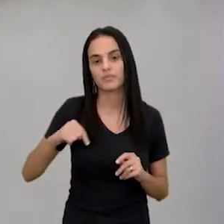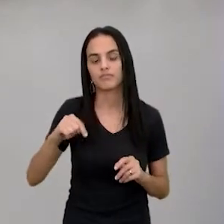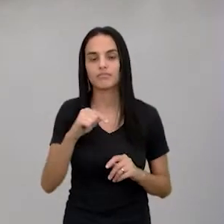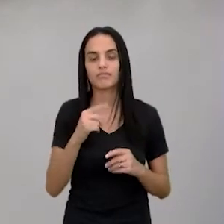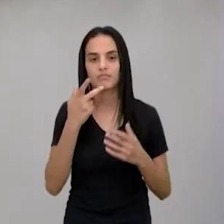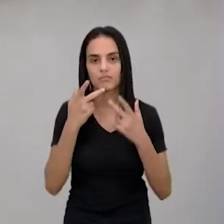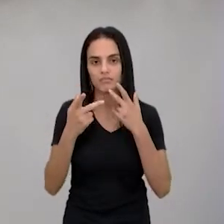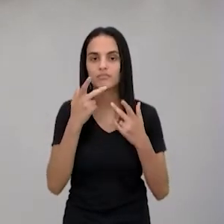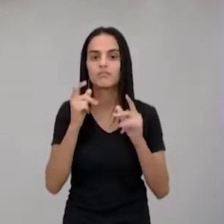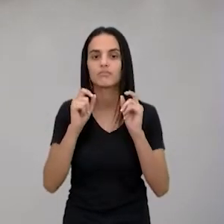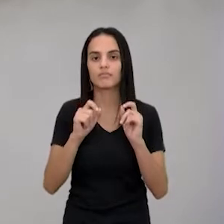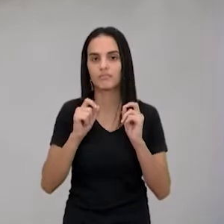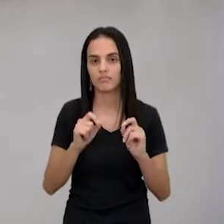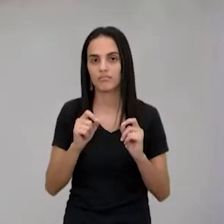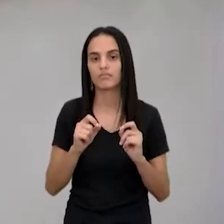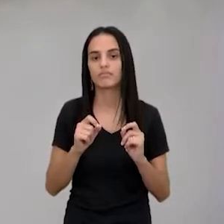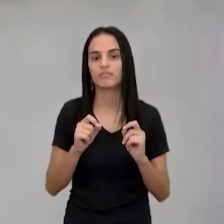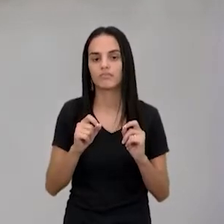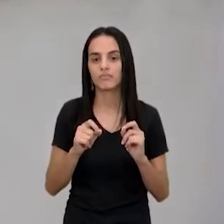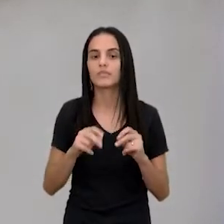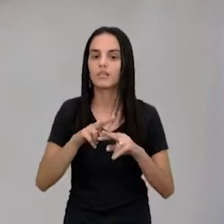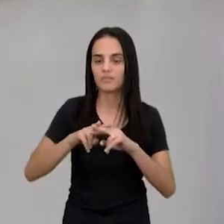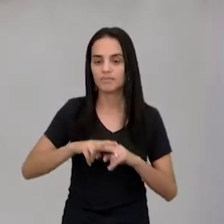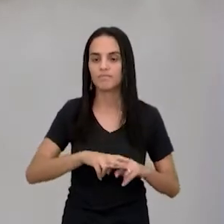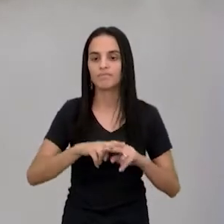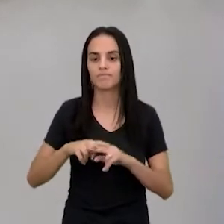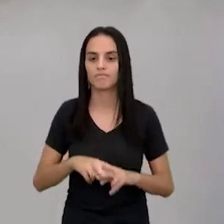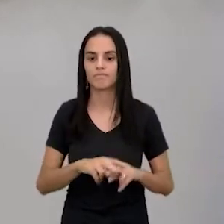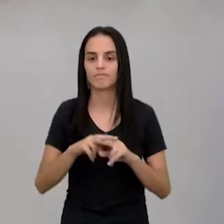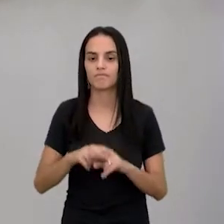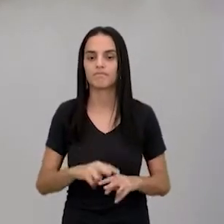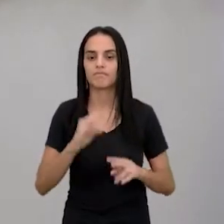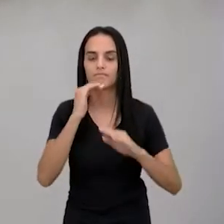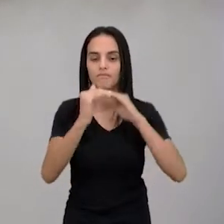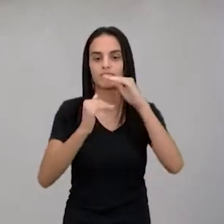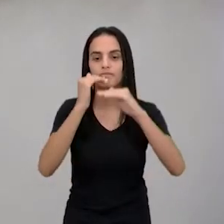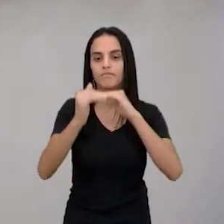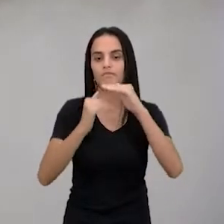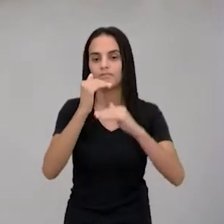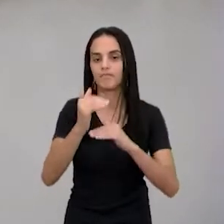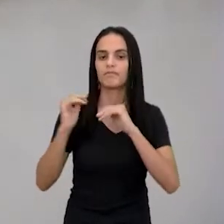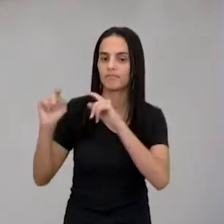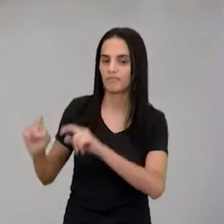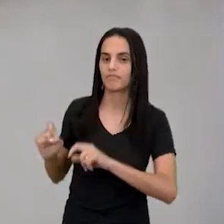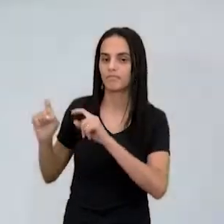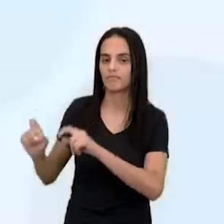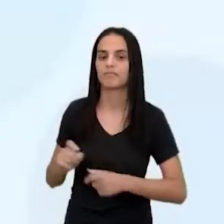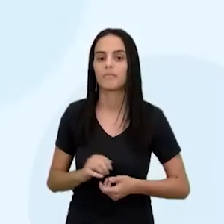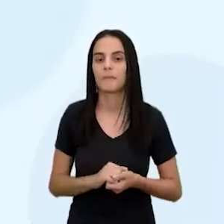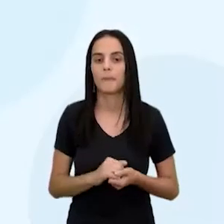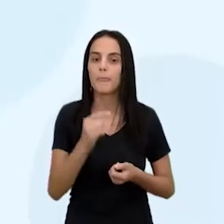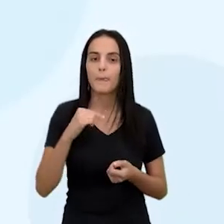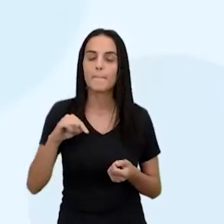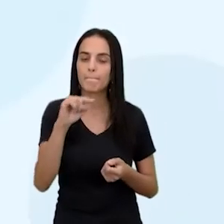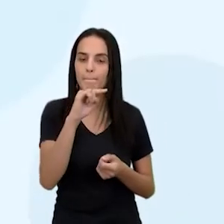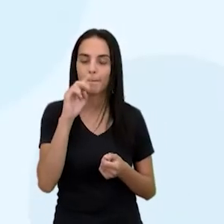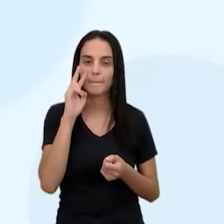se militarizar. Enquanto a mulher vai para um ambiente cada vez mais doméstico e, digamos assim,